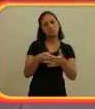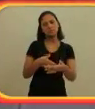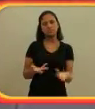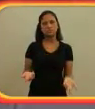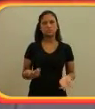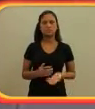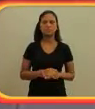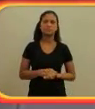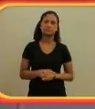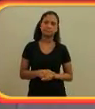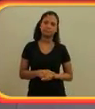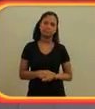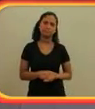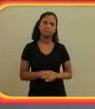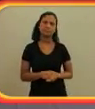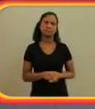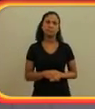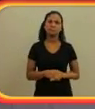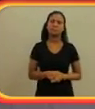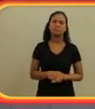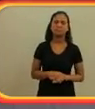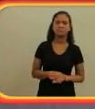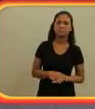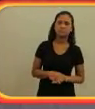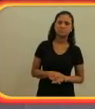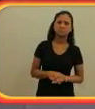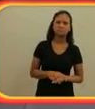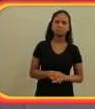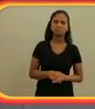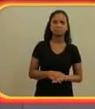me observando e propondo movimentos